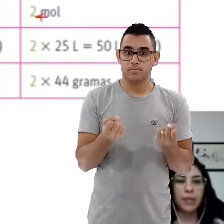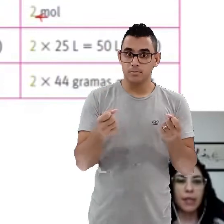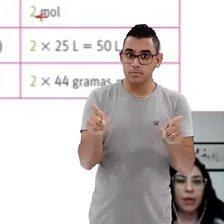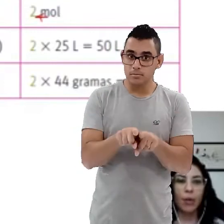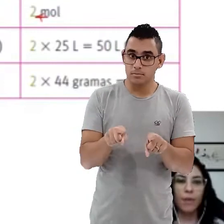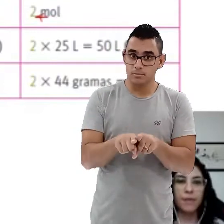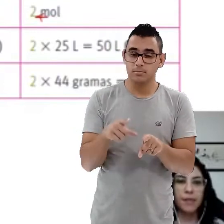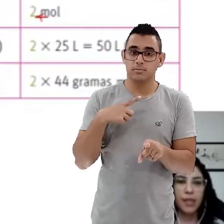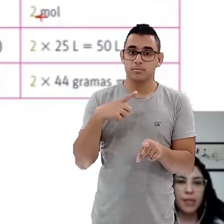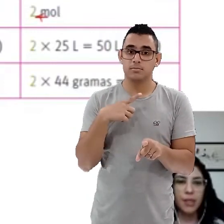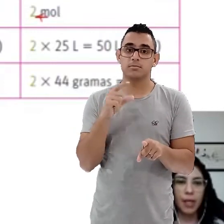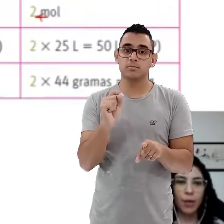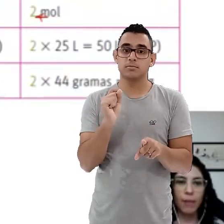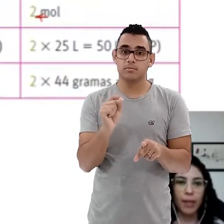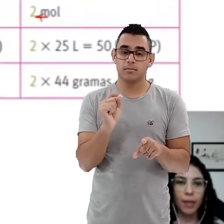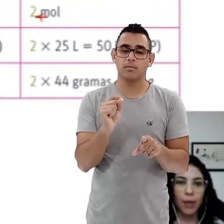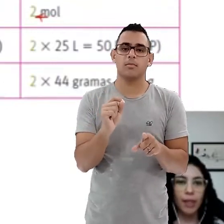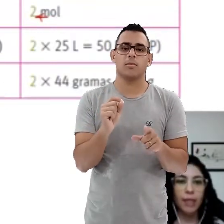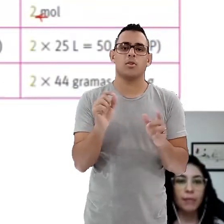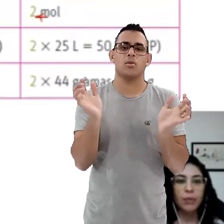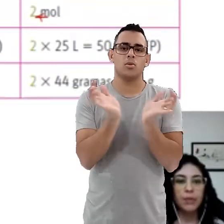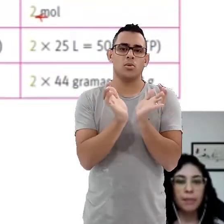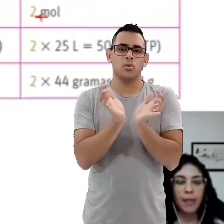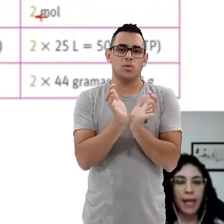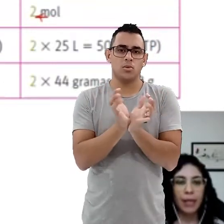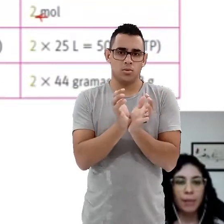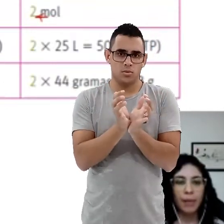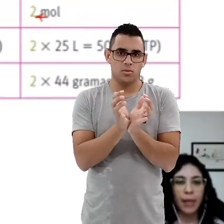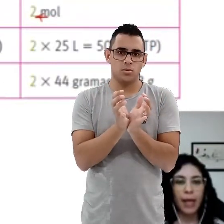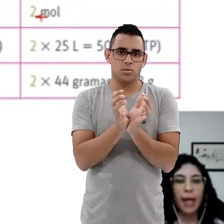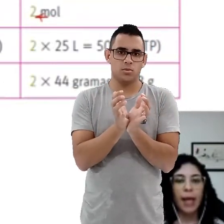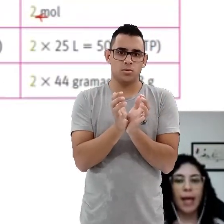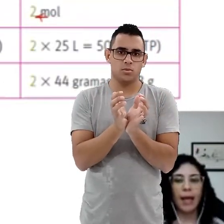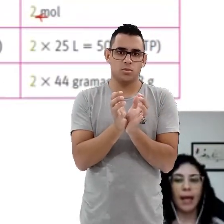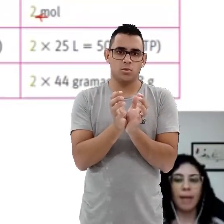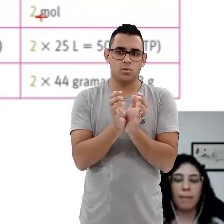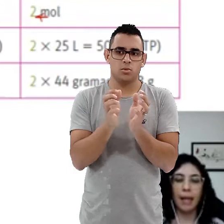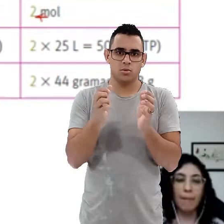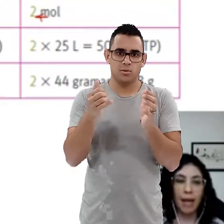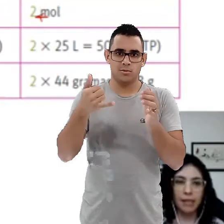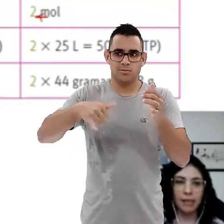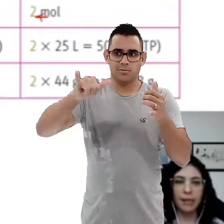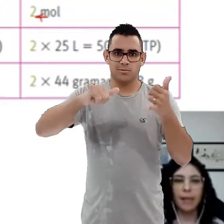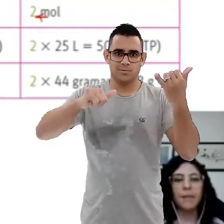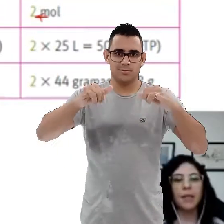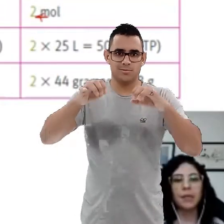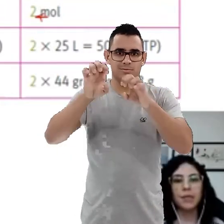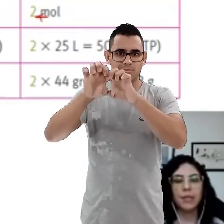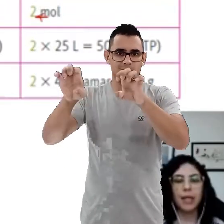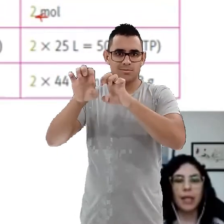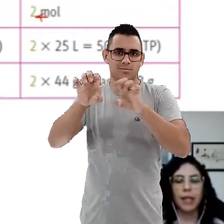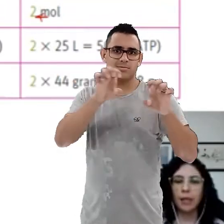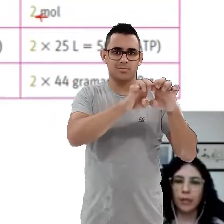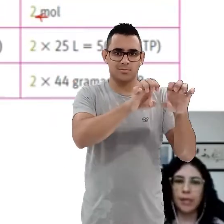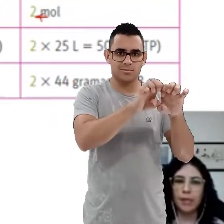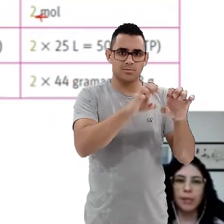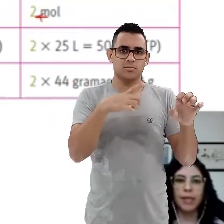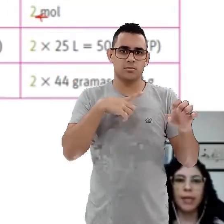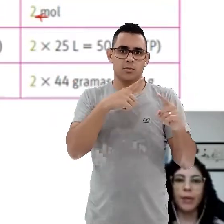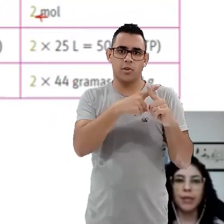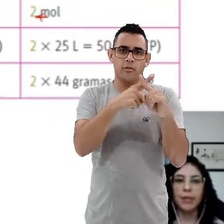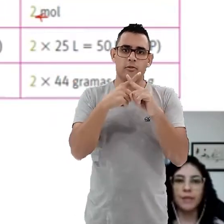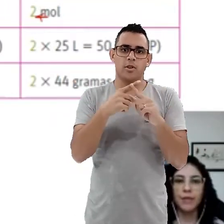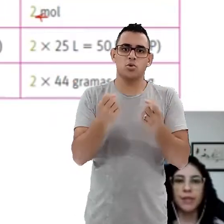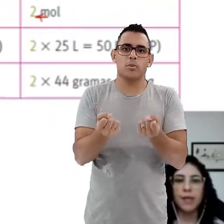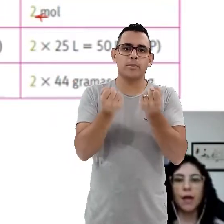Então, a gente tem o coeficiente estequiométrico aqui multiplicado pela massa, tá? Então, a gente tem aqui do exemplo